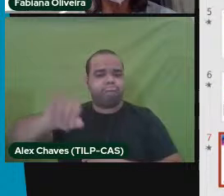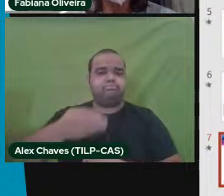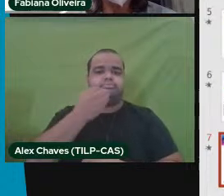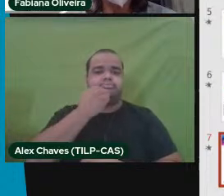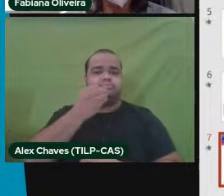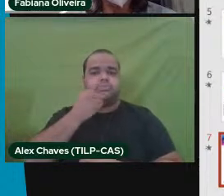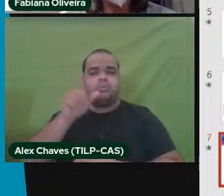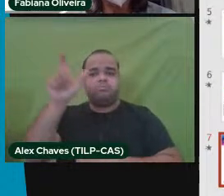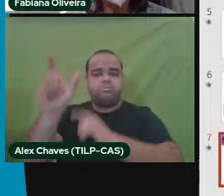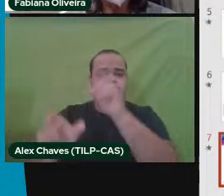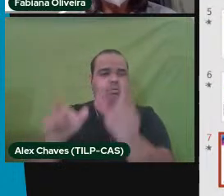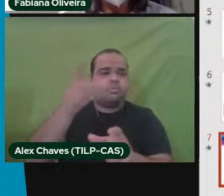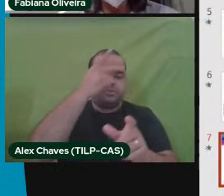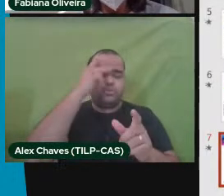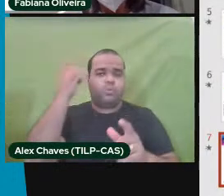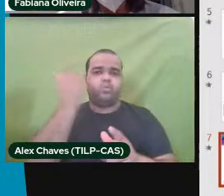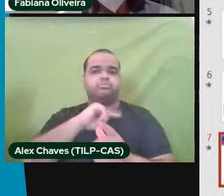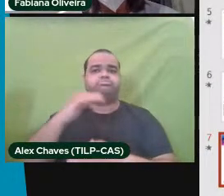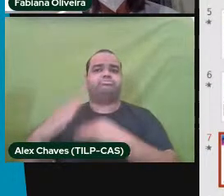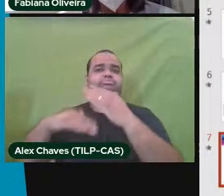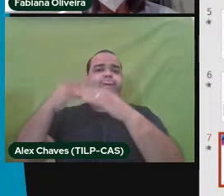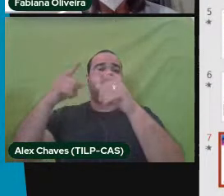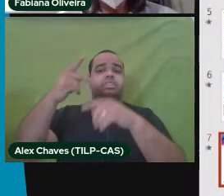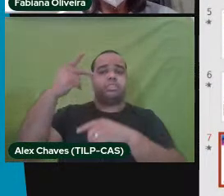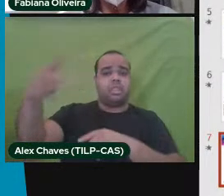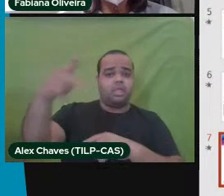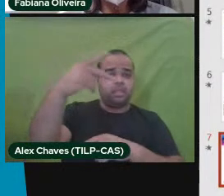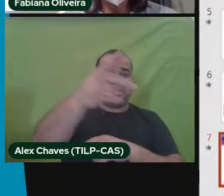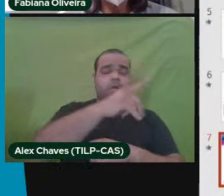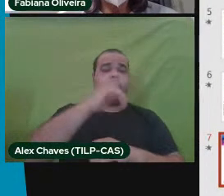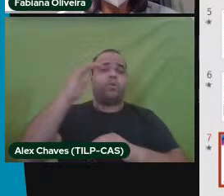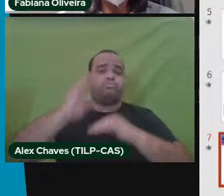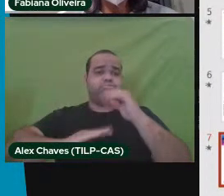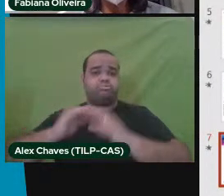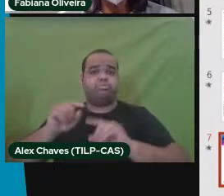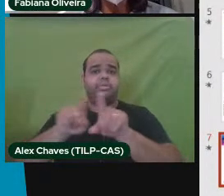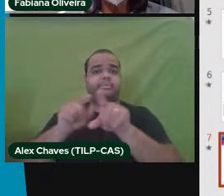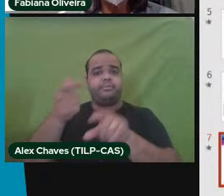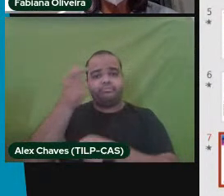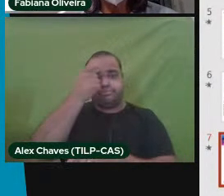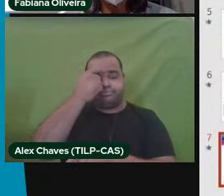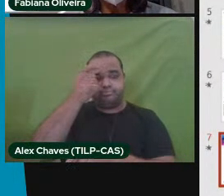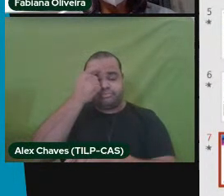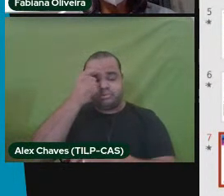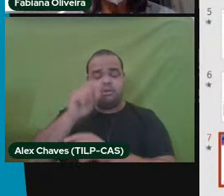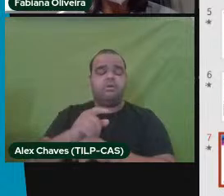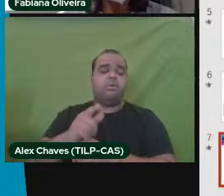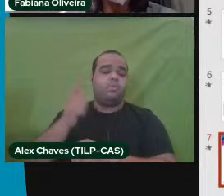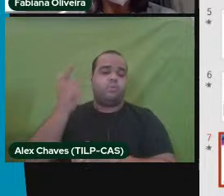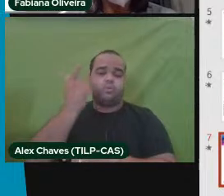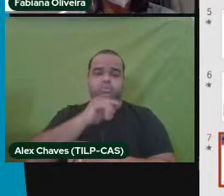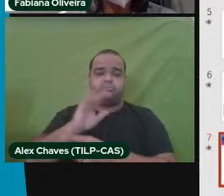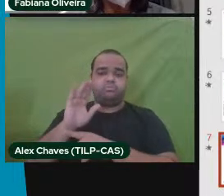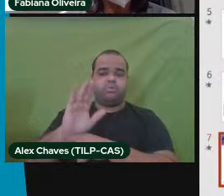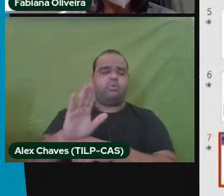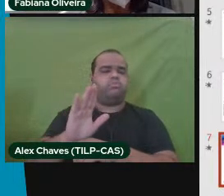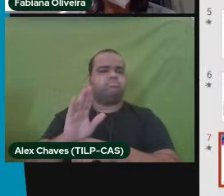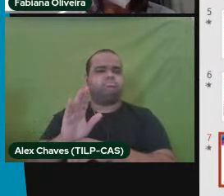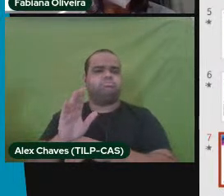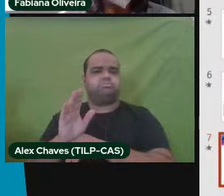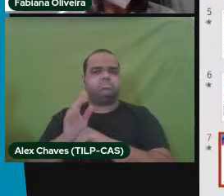pessoas desenvolverem as habilidades e a mentalidade que ajudarão a viver de